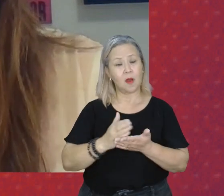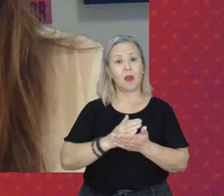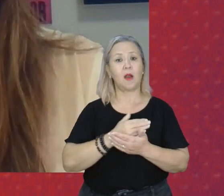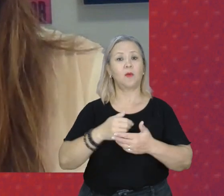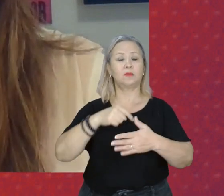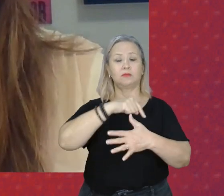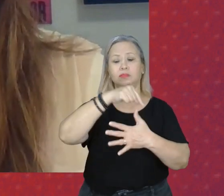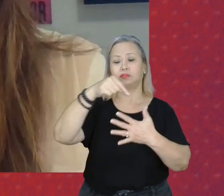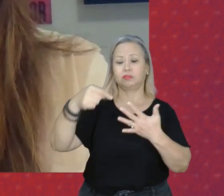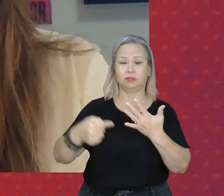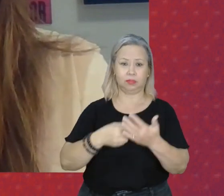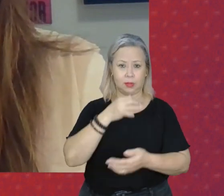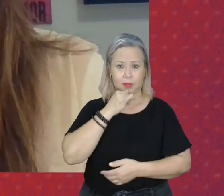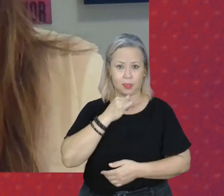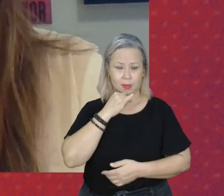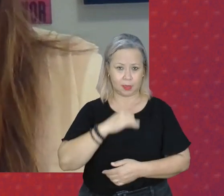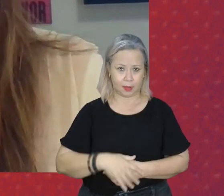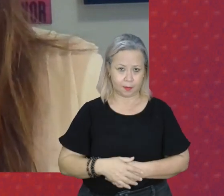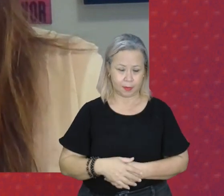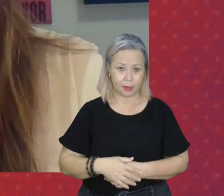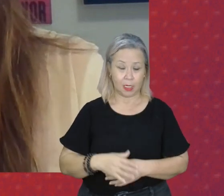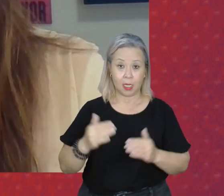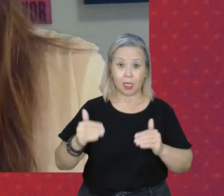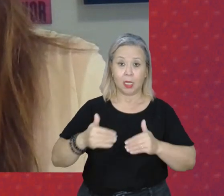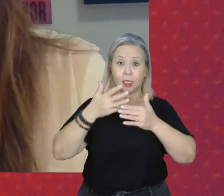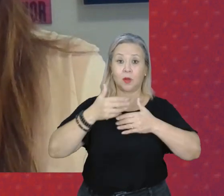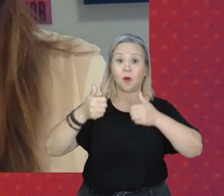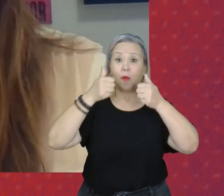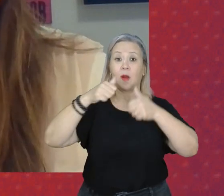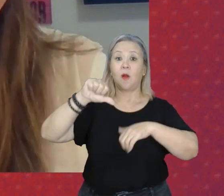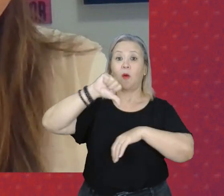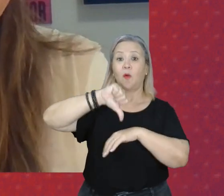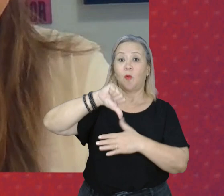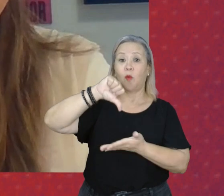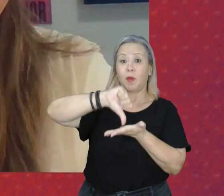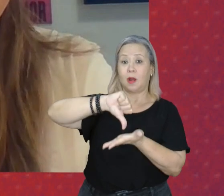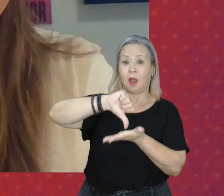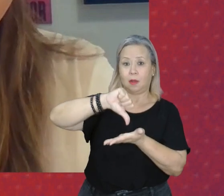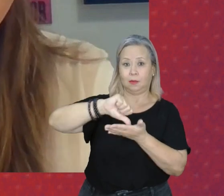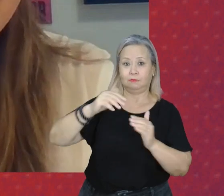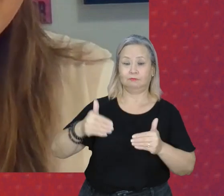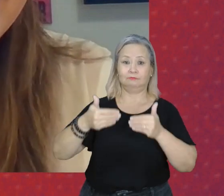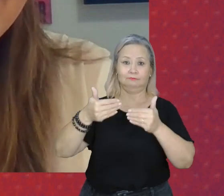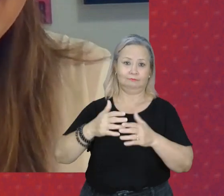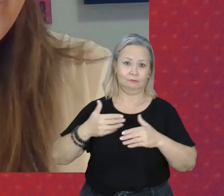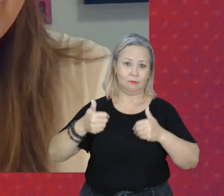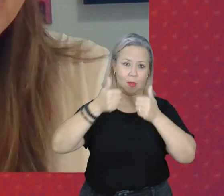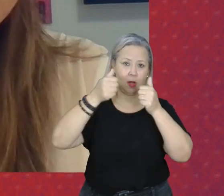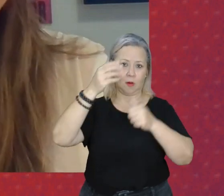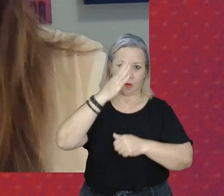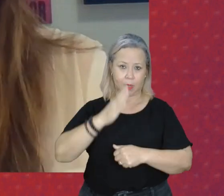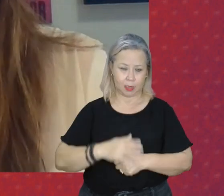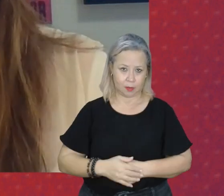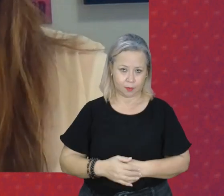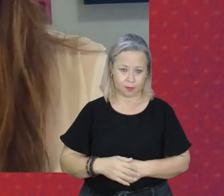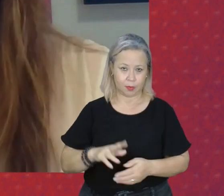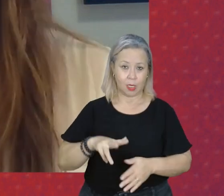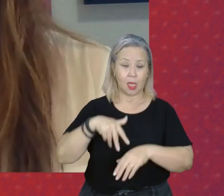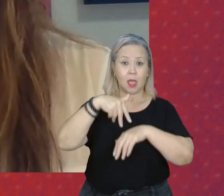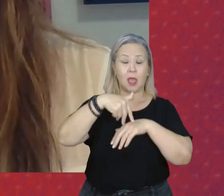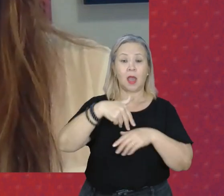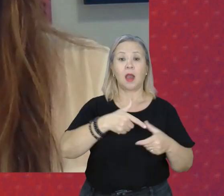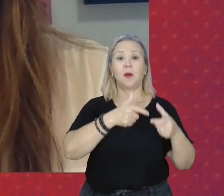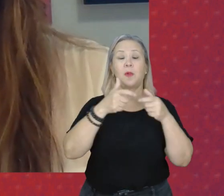tá? Até no ranking aparece até o Iraque na frente do Brasil. O Iraque está na posição, sei lá, 68, e